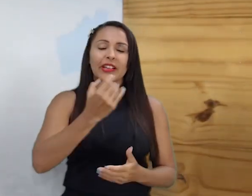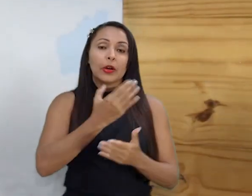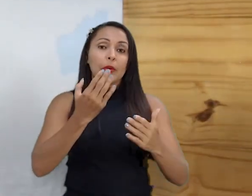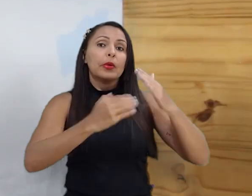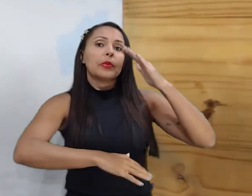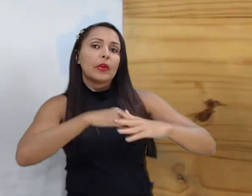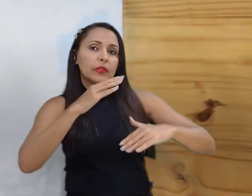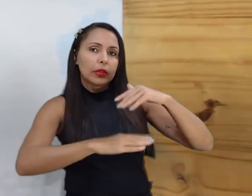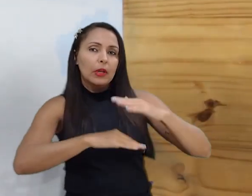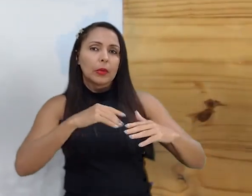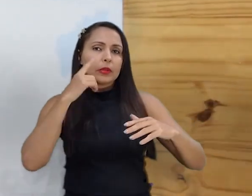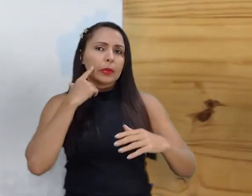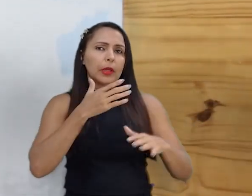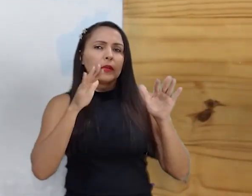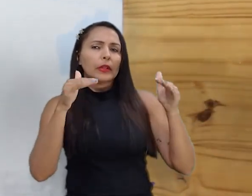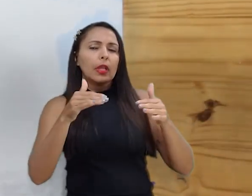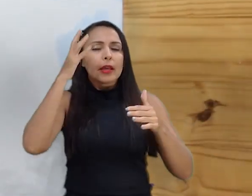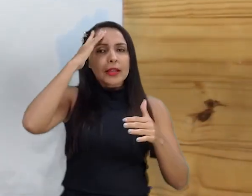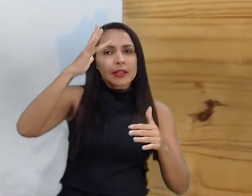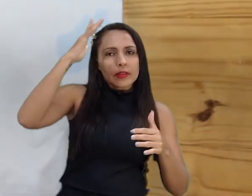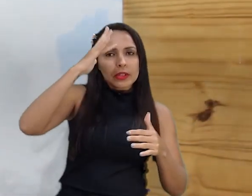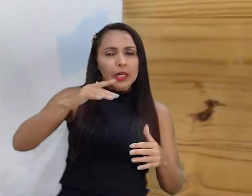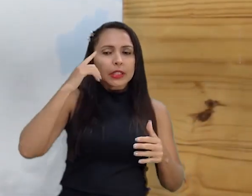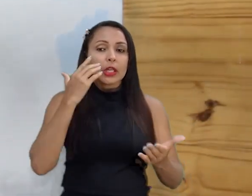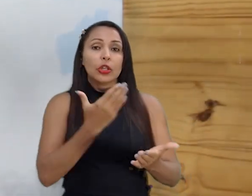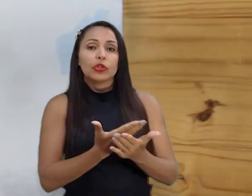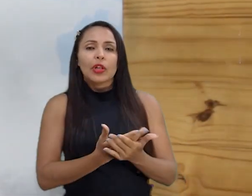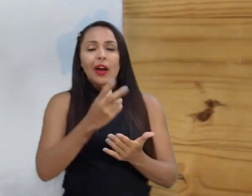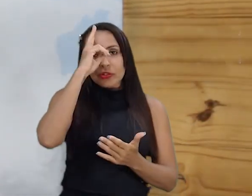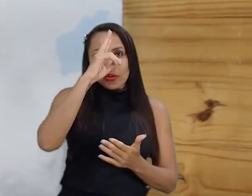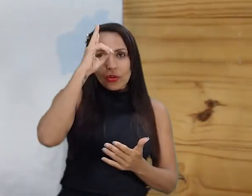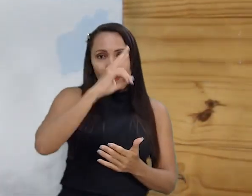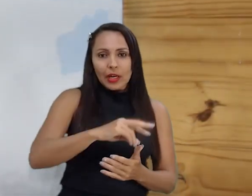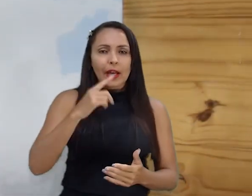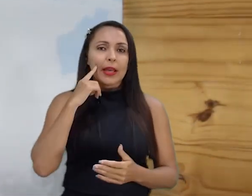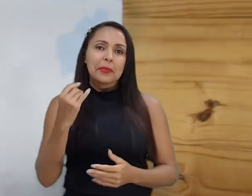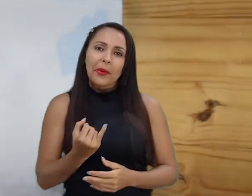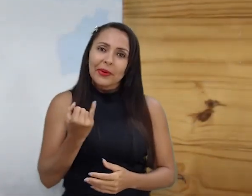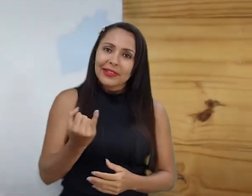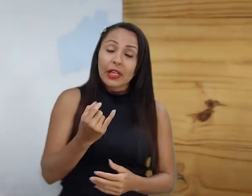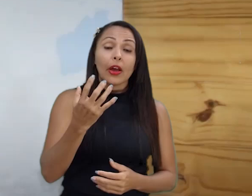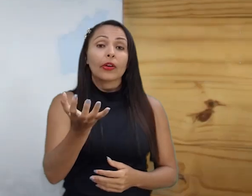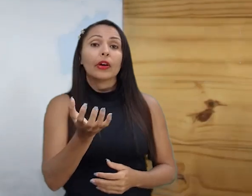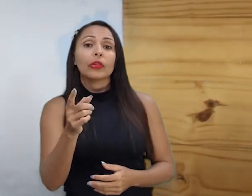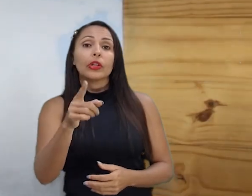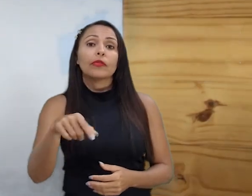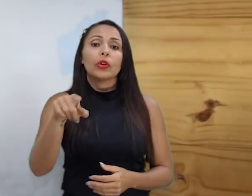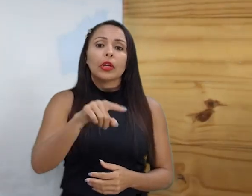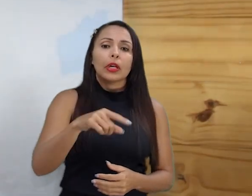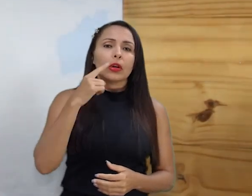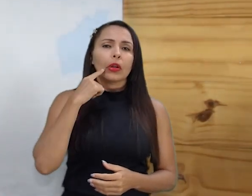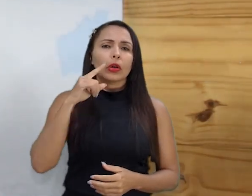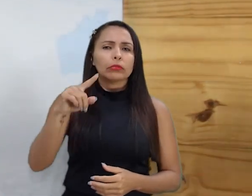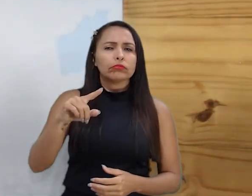profissional, principalmente para aguçar a nossa criatividade. Estudar a história do design gráfico é de grande importância e eu quero que vocês coloquem